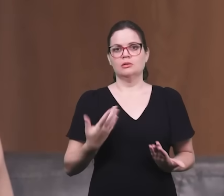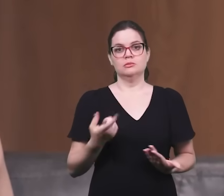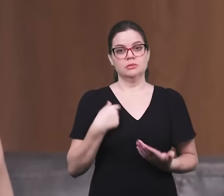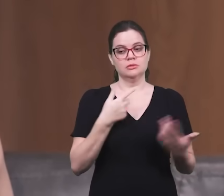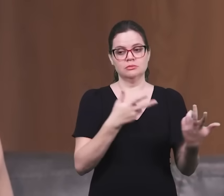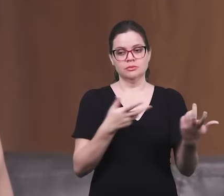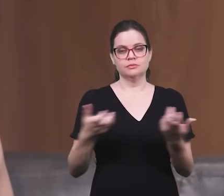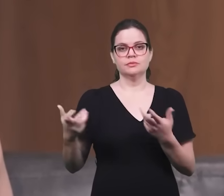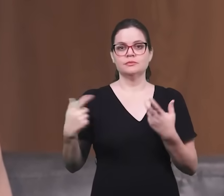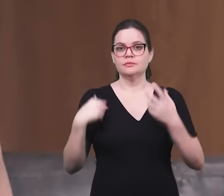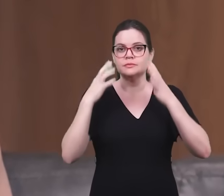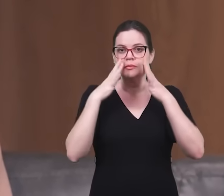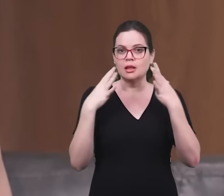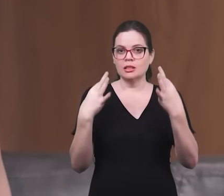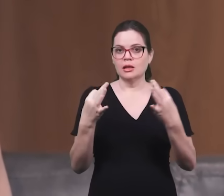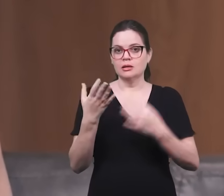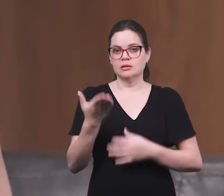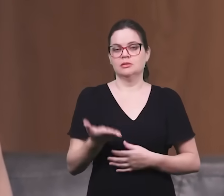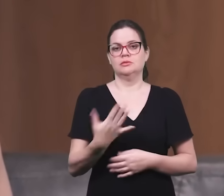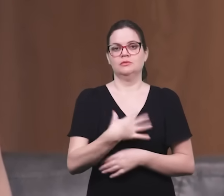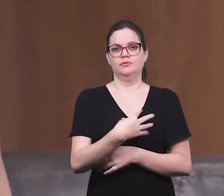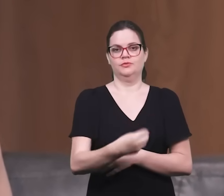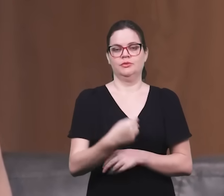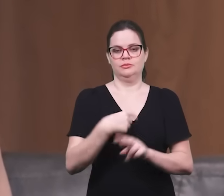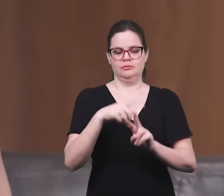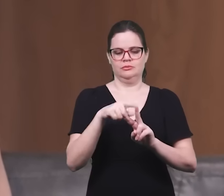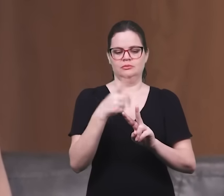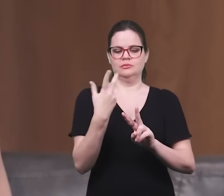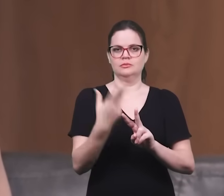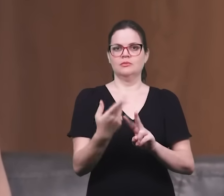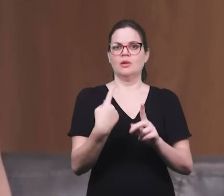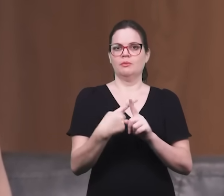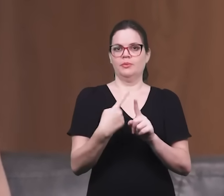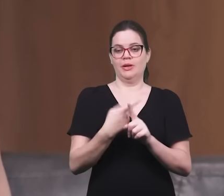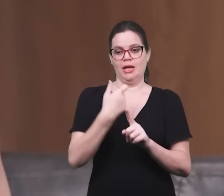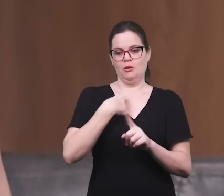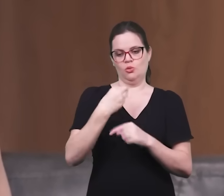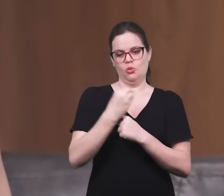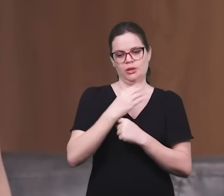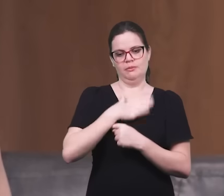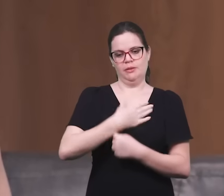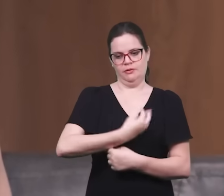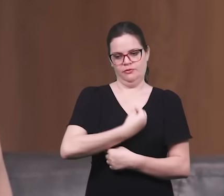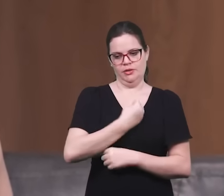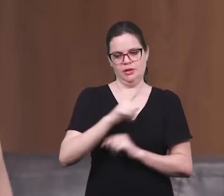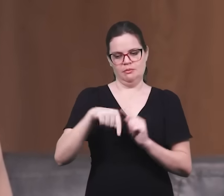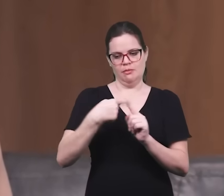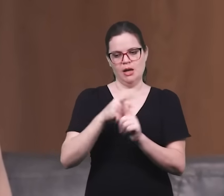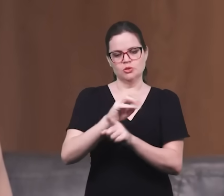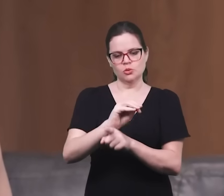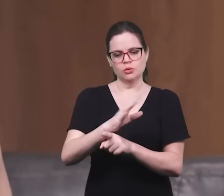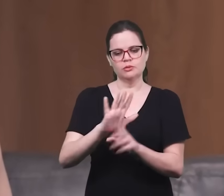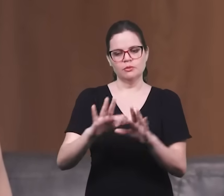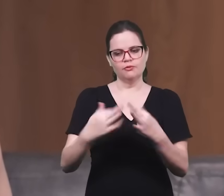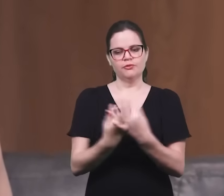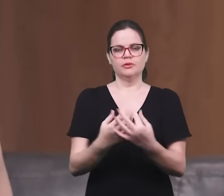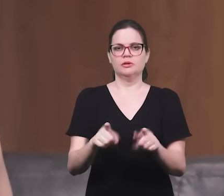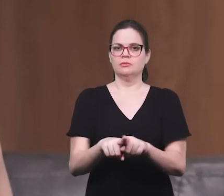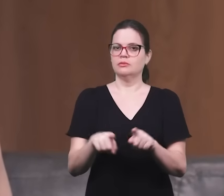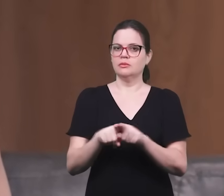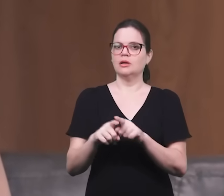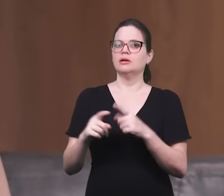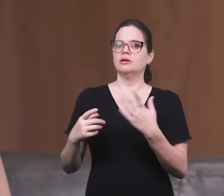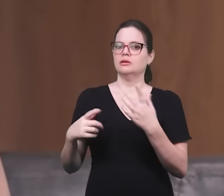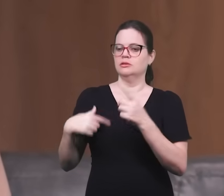Então, essa atenção da andorinha que ela tem para si e para a sua prole é muito importante